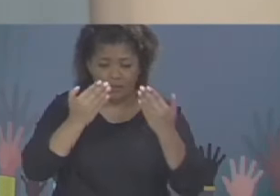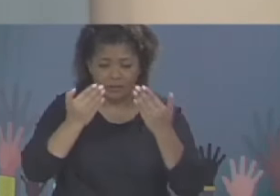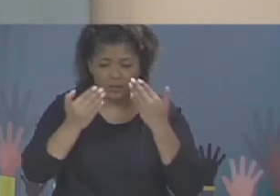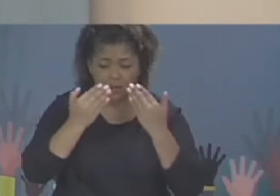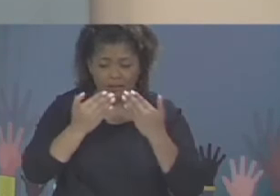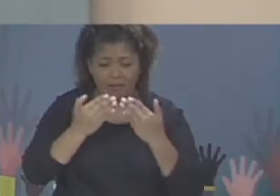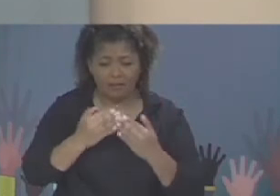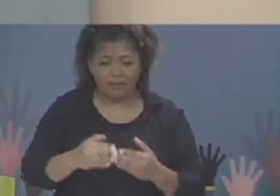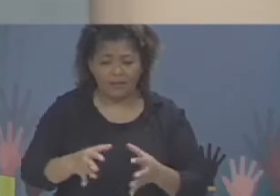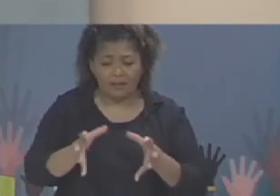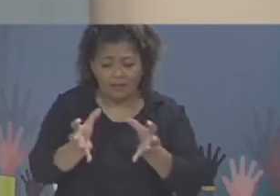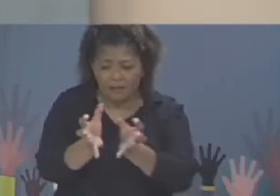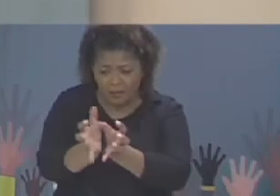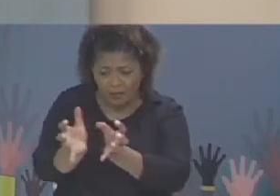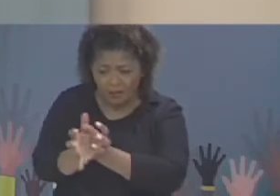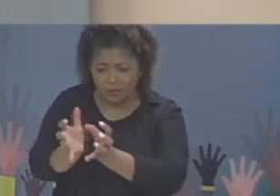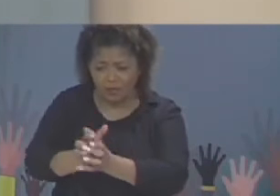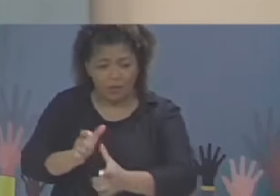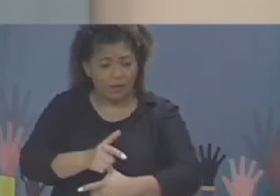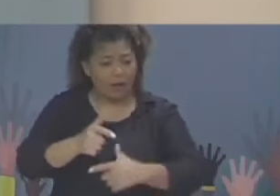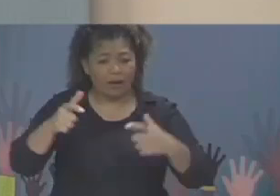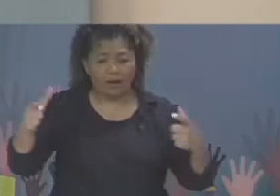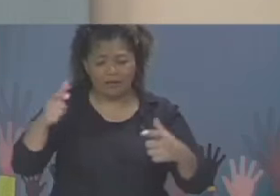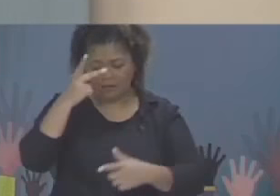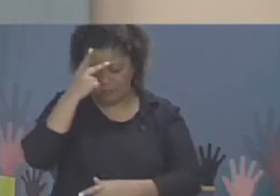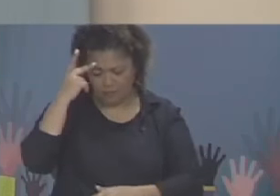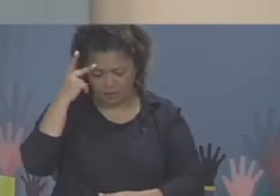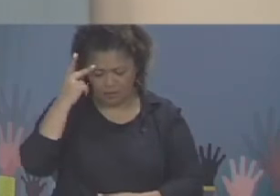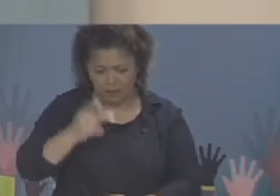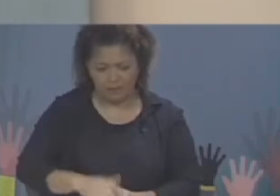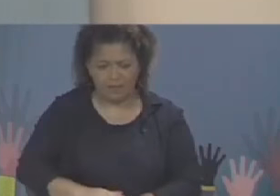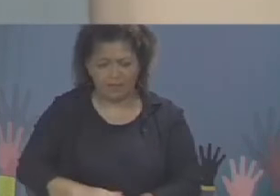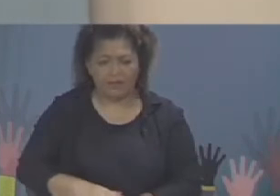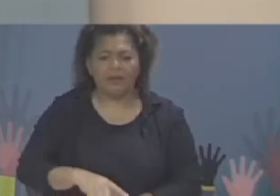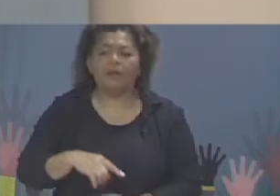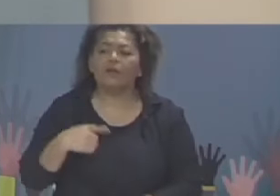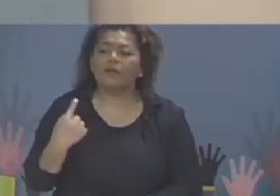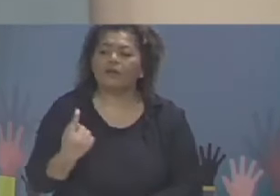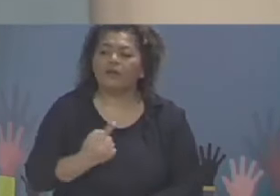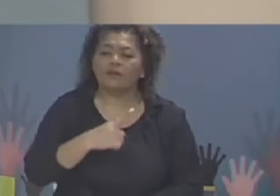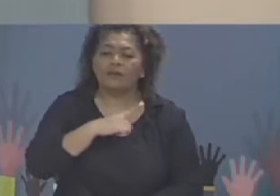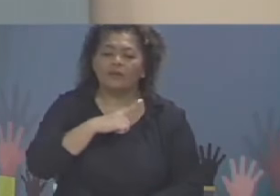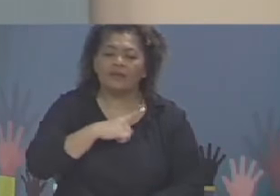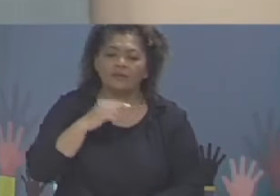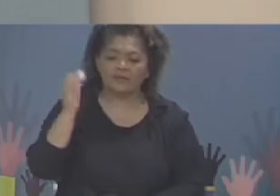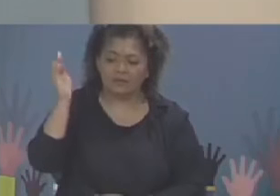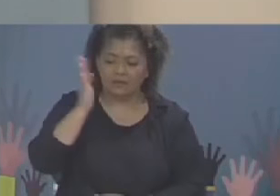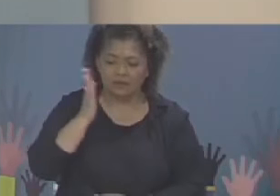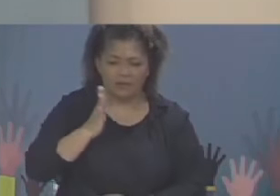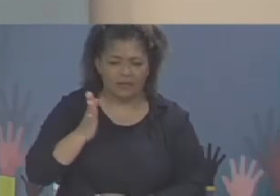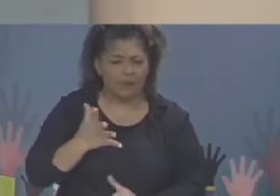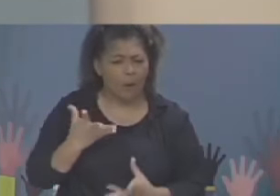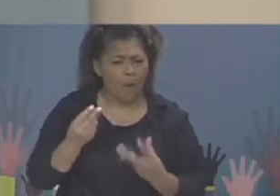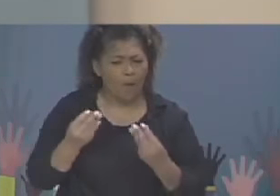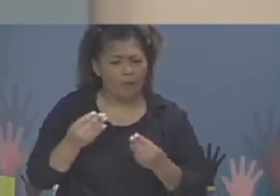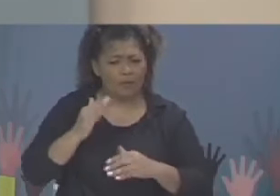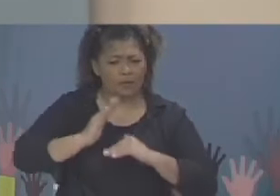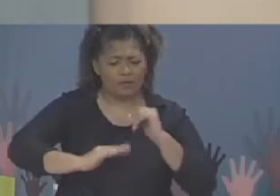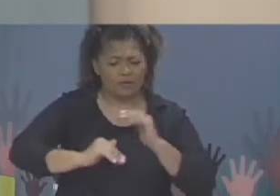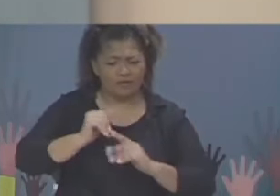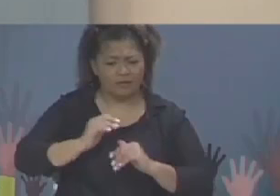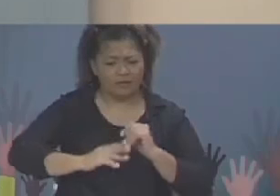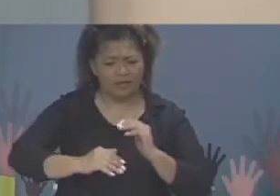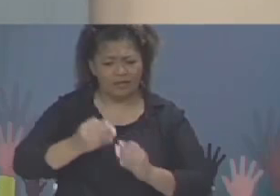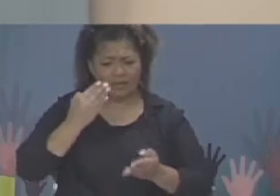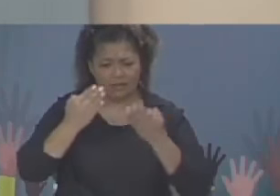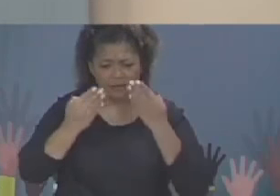mostramos a robustez da nossa categoria frente aos números, de outro, nós temos problemas quase que insuperáveis. Após 50 anos de regulamentação